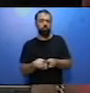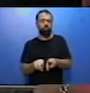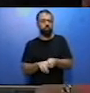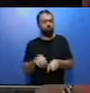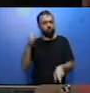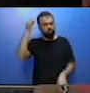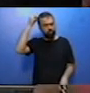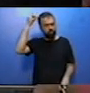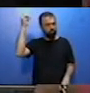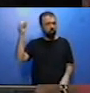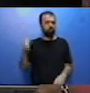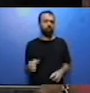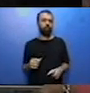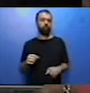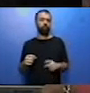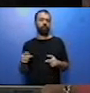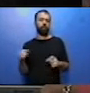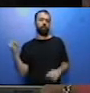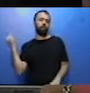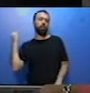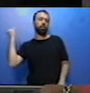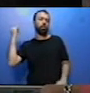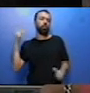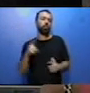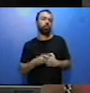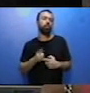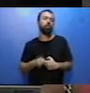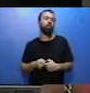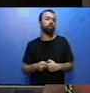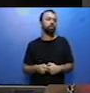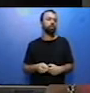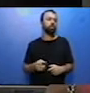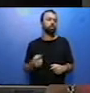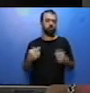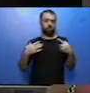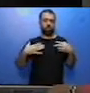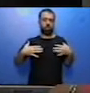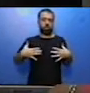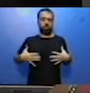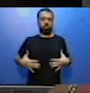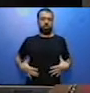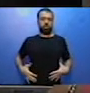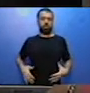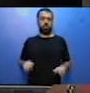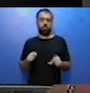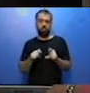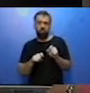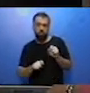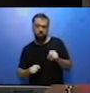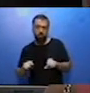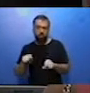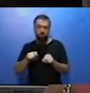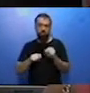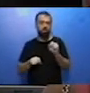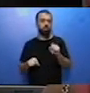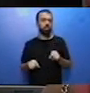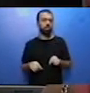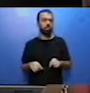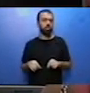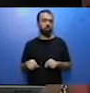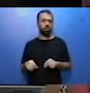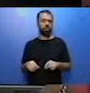reguladores e a manter o bom funcionamento do organismo pois além de atuarem sobre o sistema imunológico